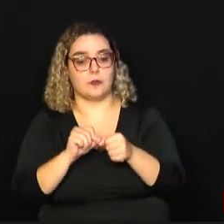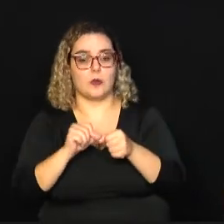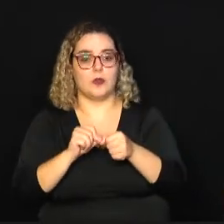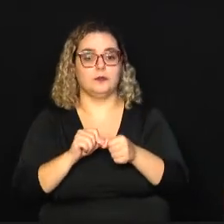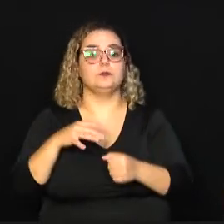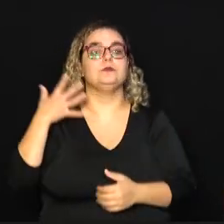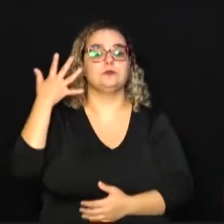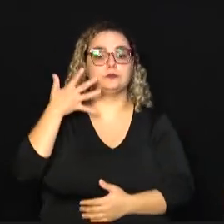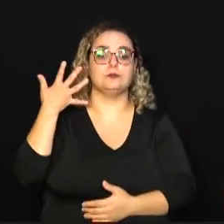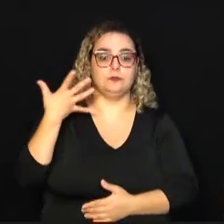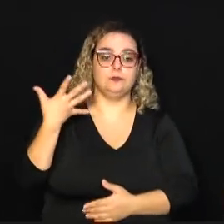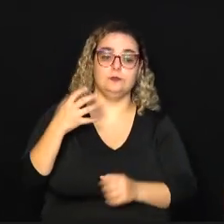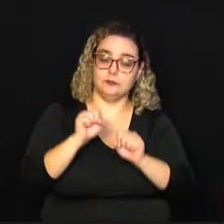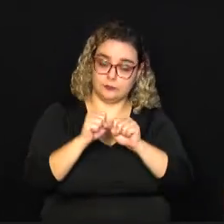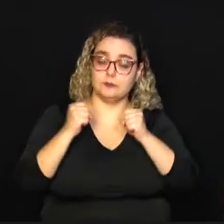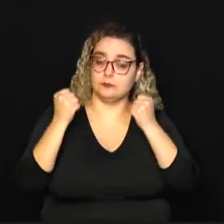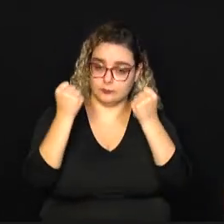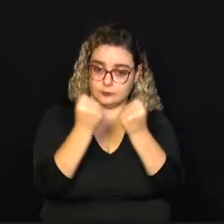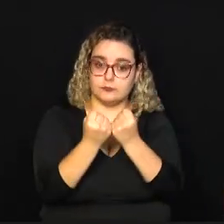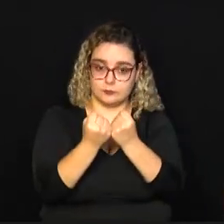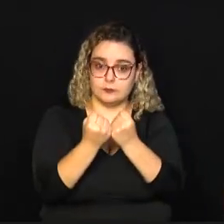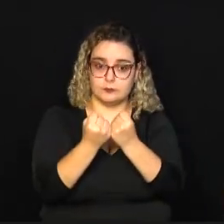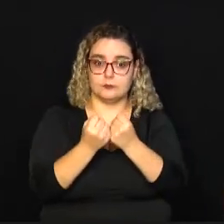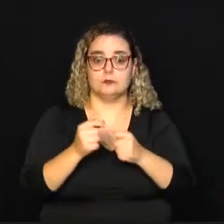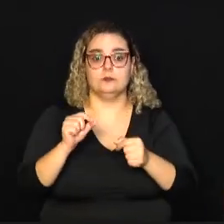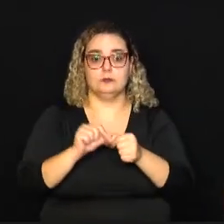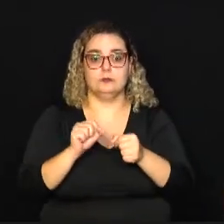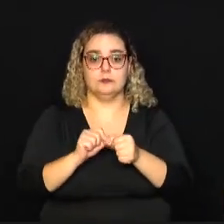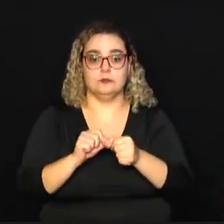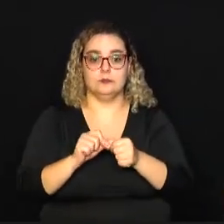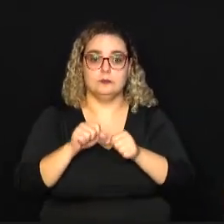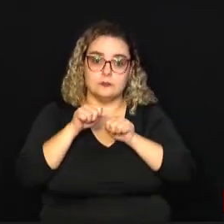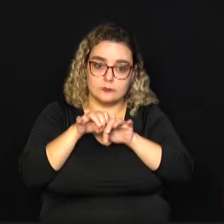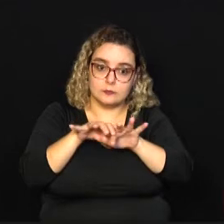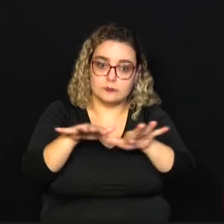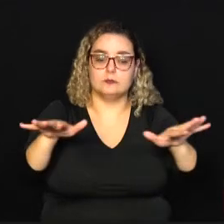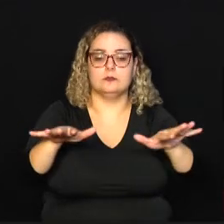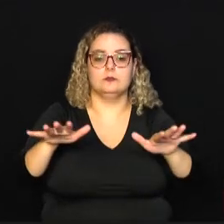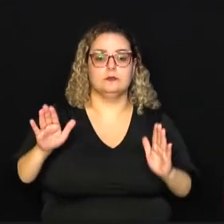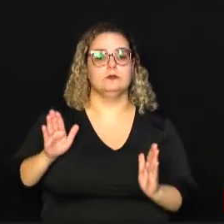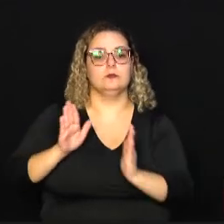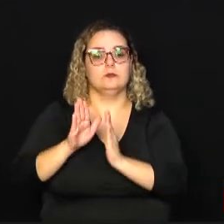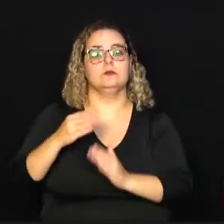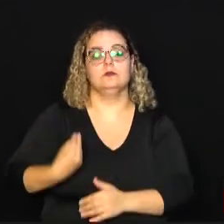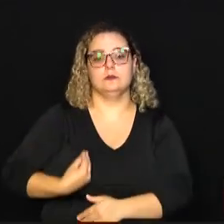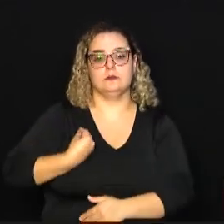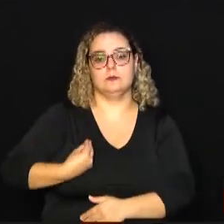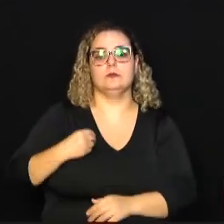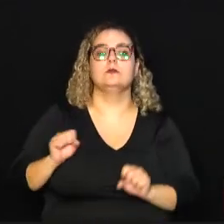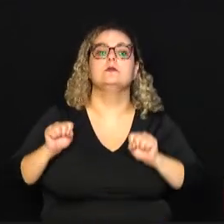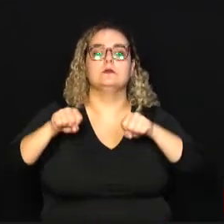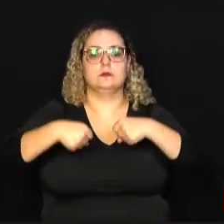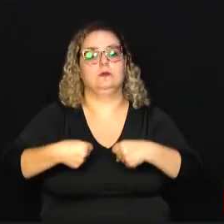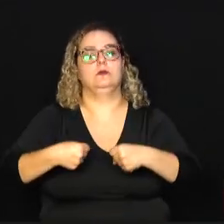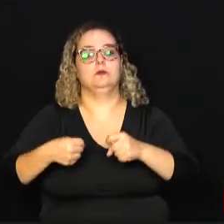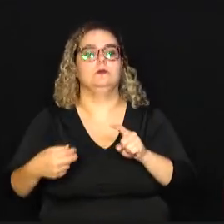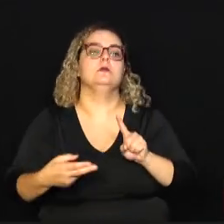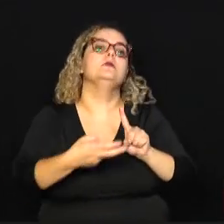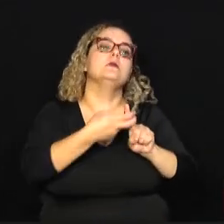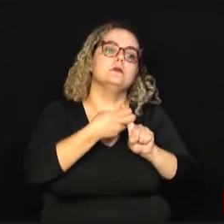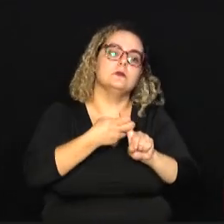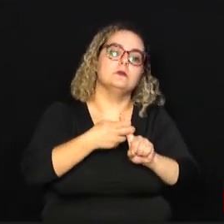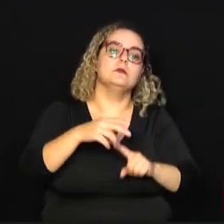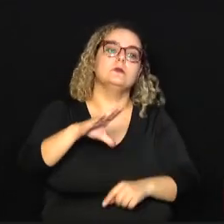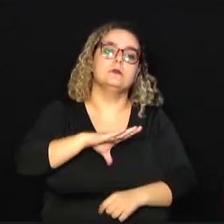seminário, onde a gente fez esse lançamento da Frente pela Vida em defesa do SUS em Campinas e